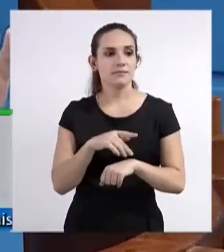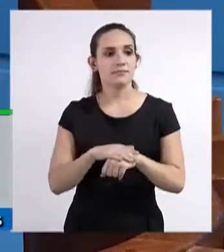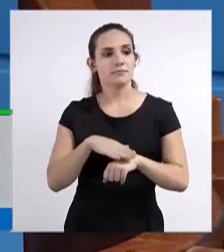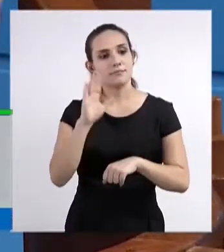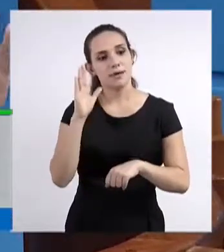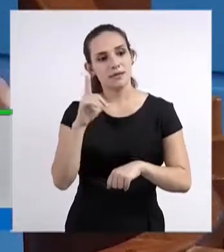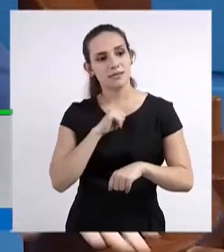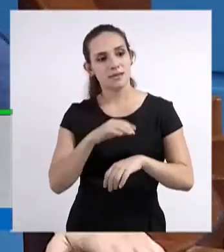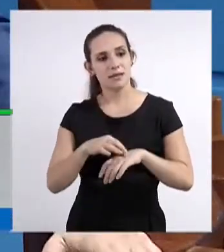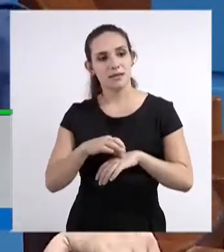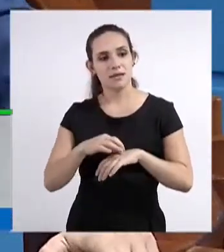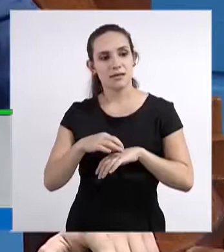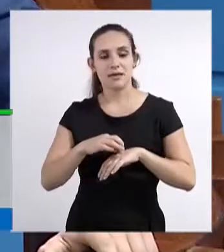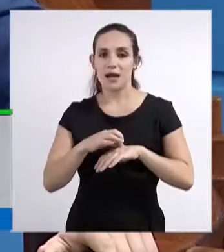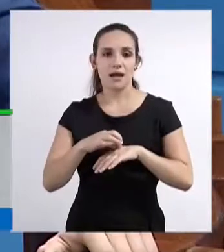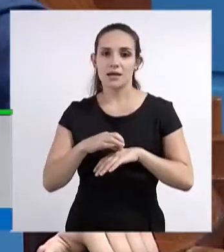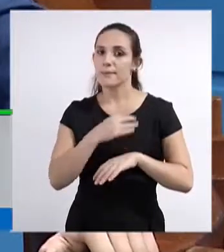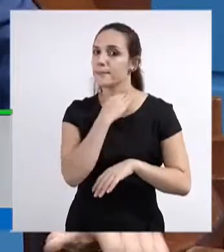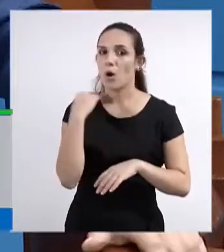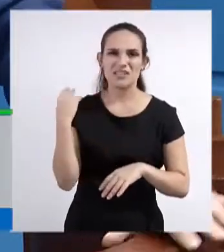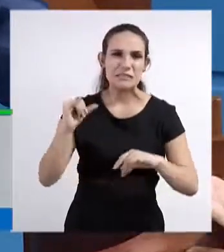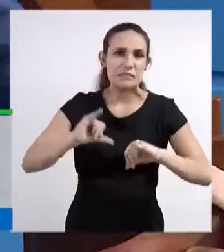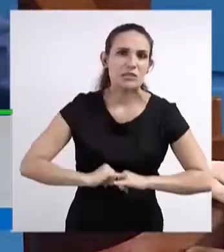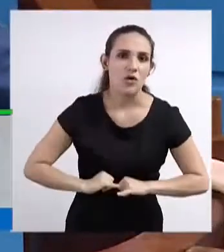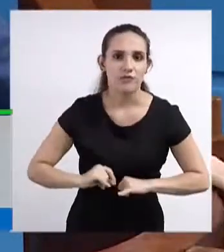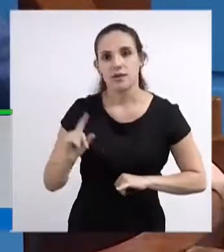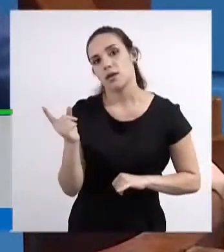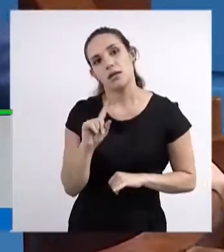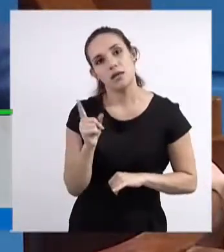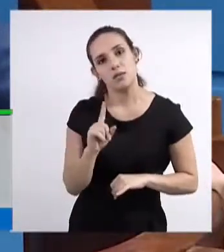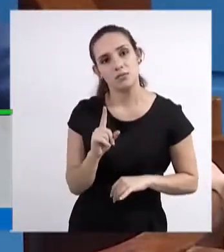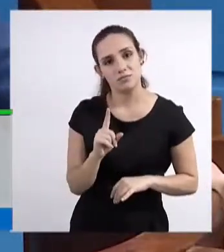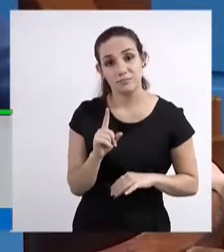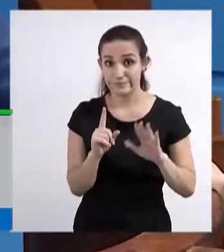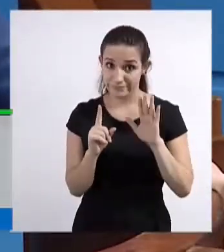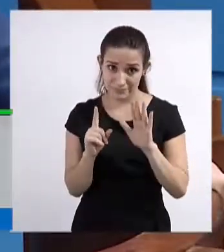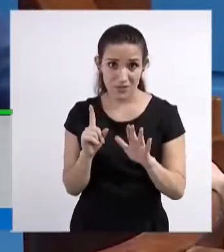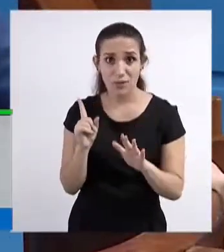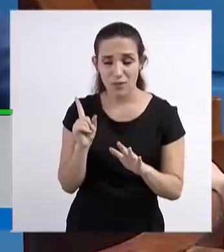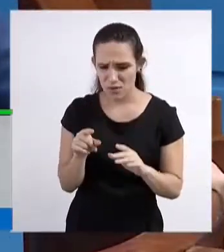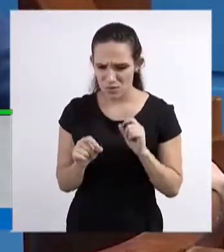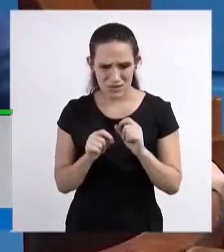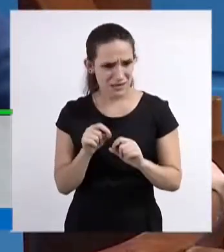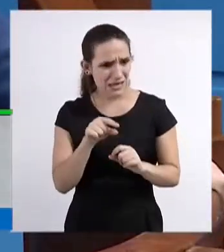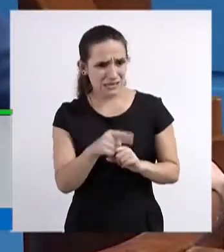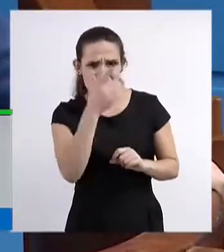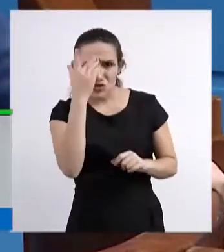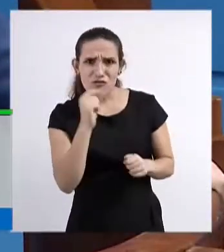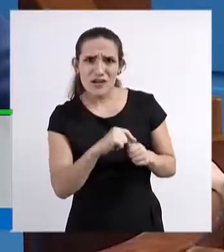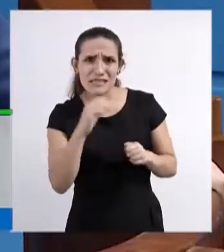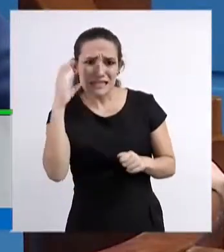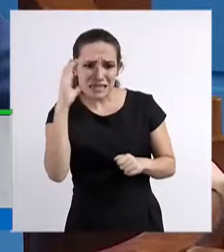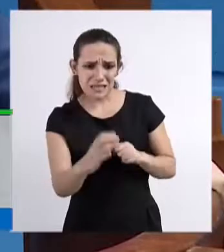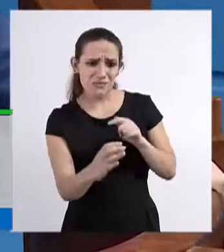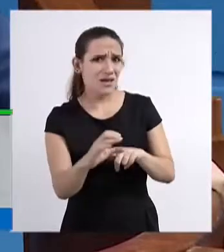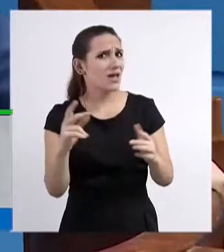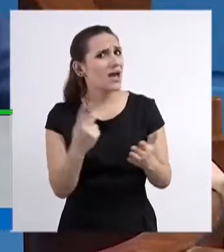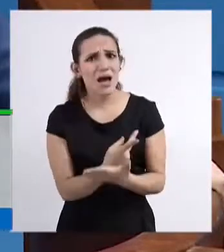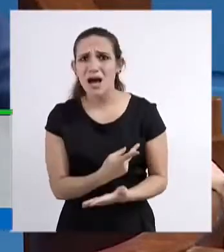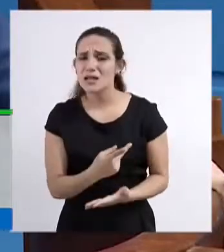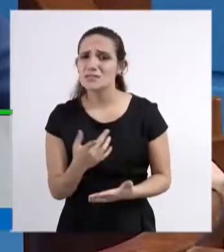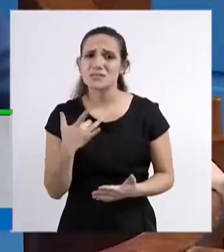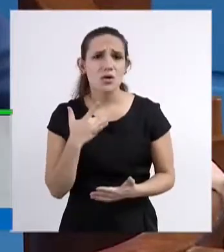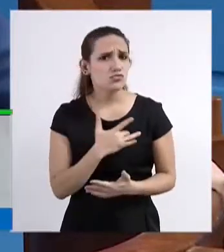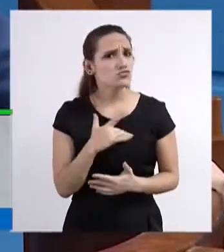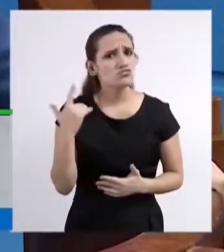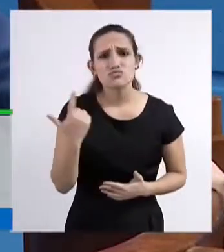e abate o animal sem sofrimento. Então essa questão não é só criminosa, é uma questão de saúde pública, é